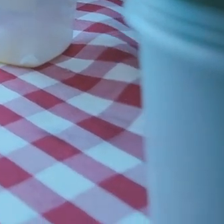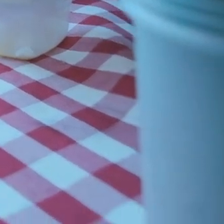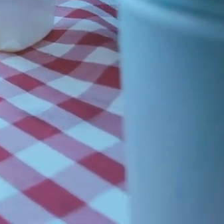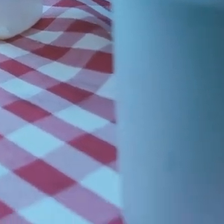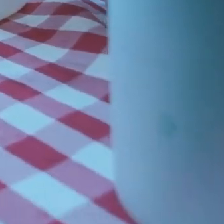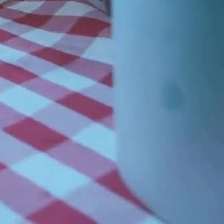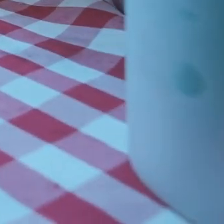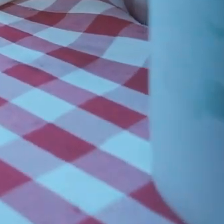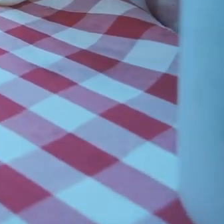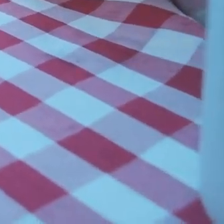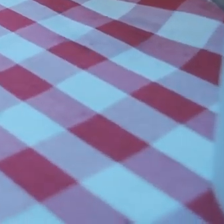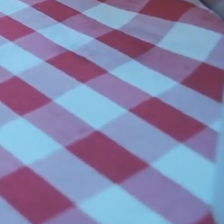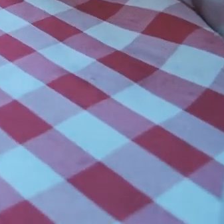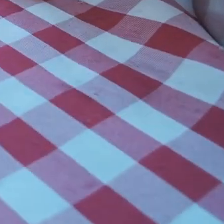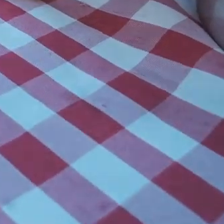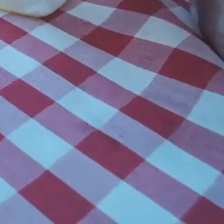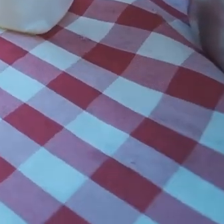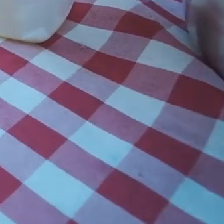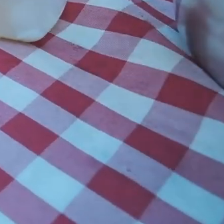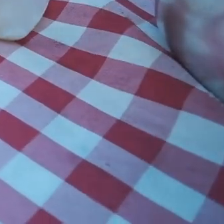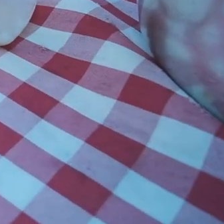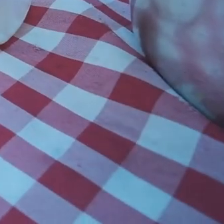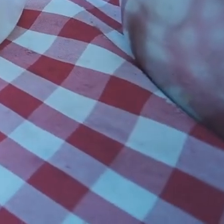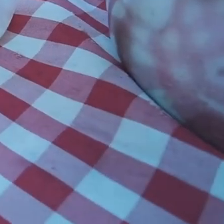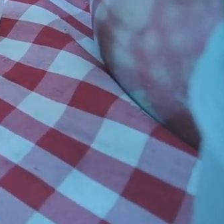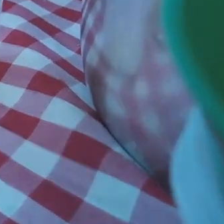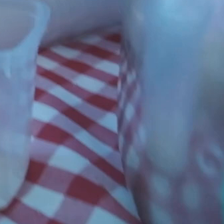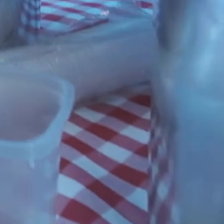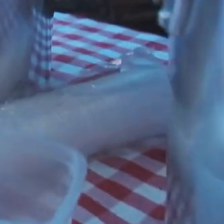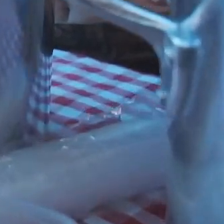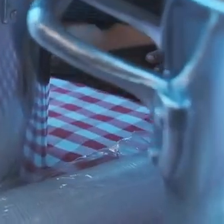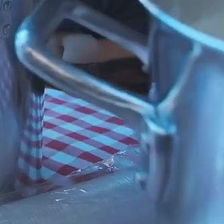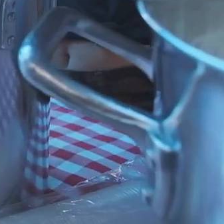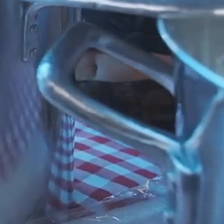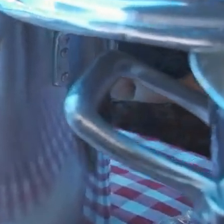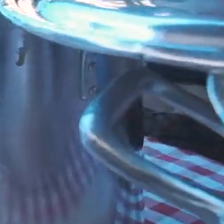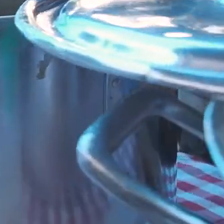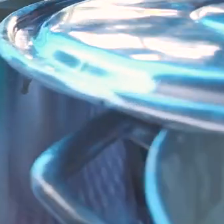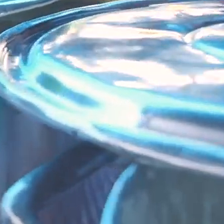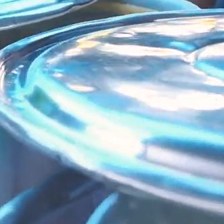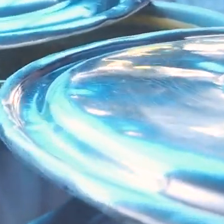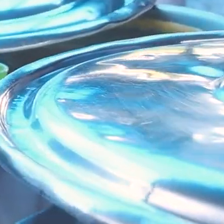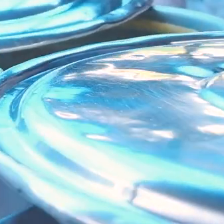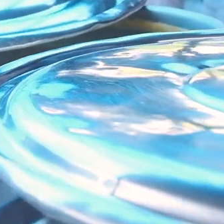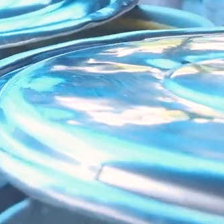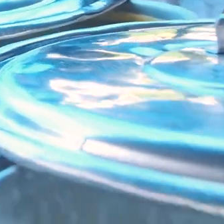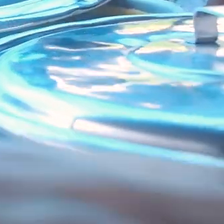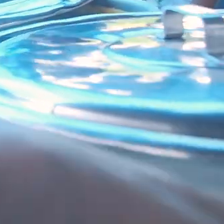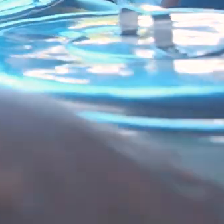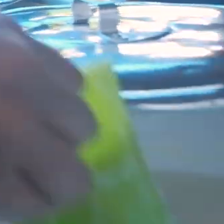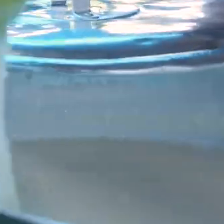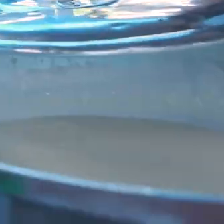dos marinhos, né? Dona Elenita, é quanto essa aqui? Sete. Mas como é que vocês começam a fazer? Que hora? De ontem. 7 horas da manhã. De ontem? Eu pedi, me deu uma, ela me deu.